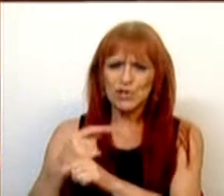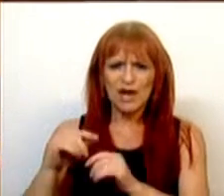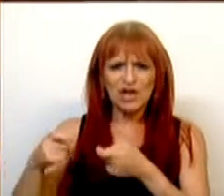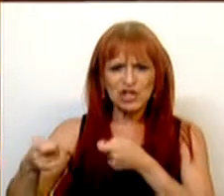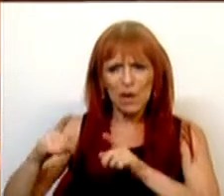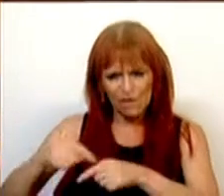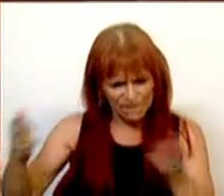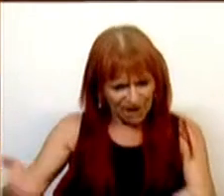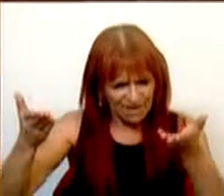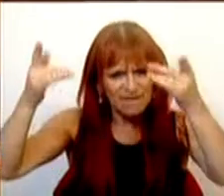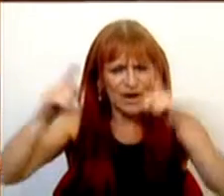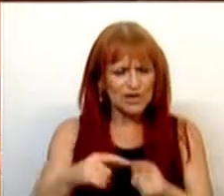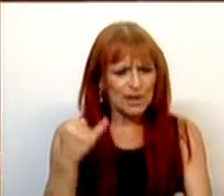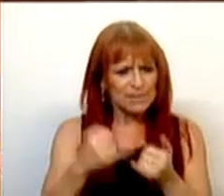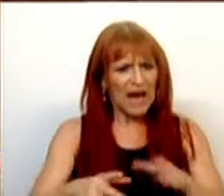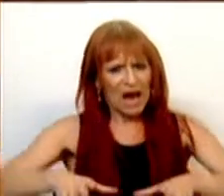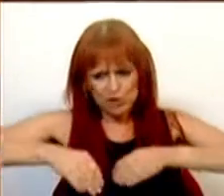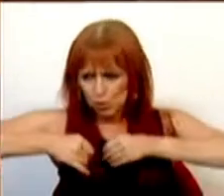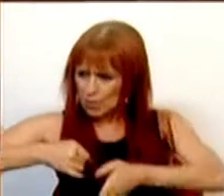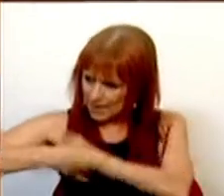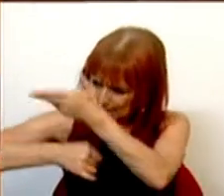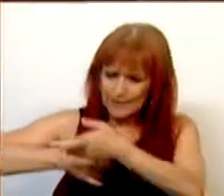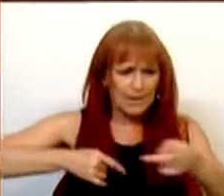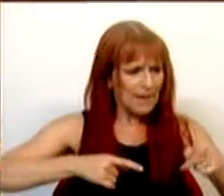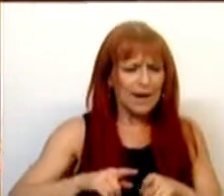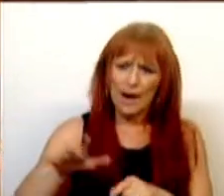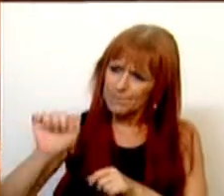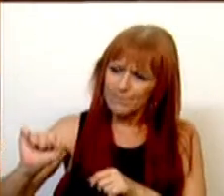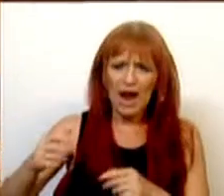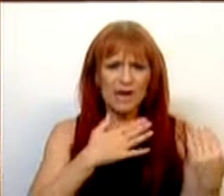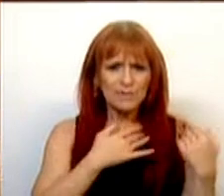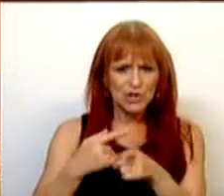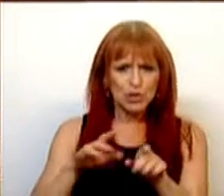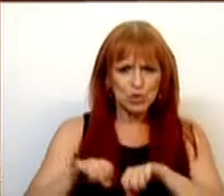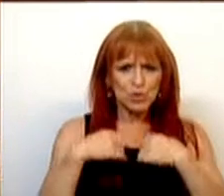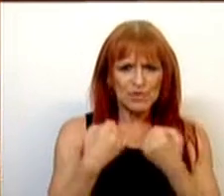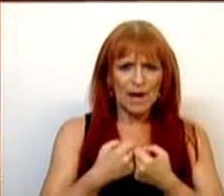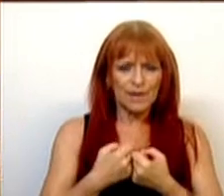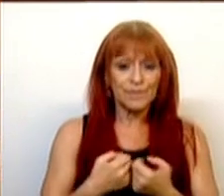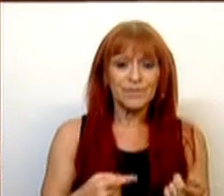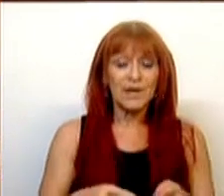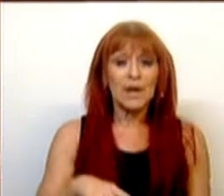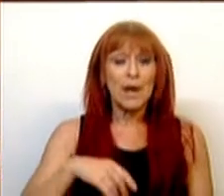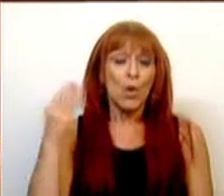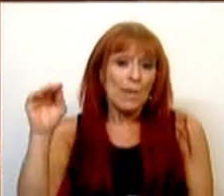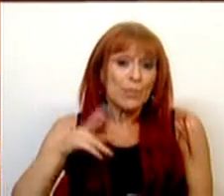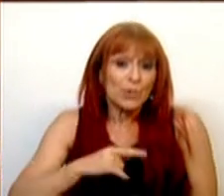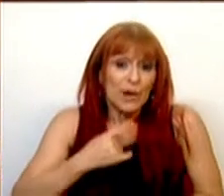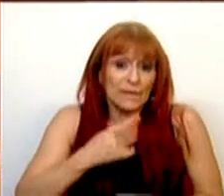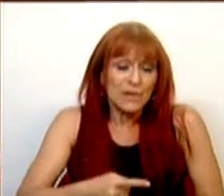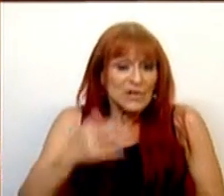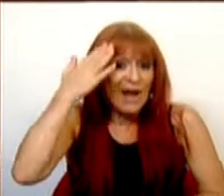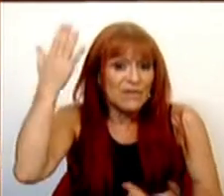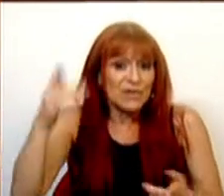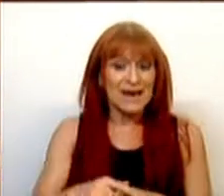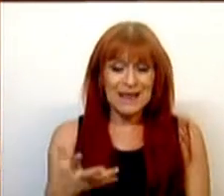gestão proativa desse risco e de assumirem também a sua cota-parte na responsabilidade social. Segundo o Banco de Portugal,